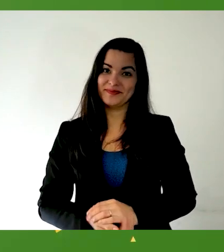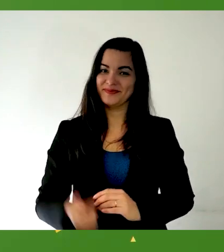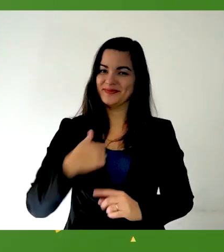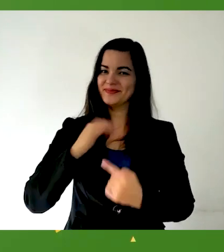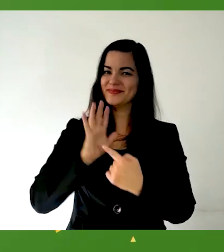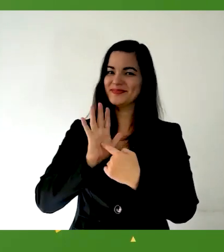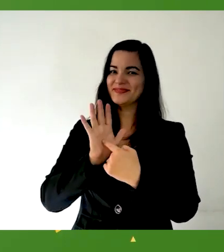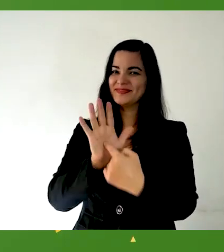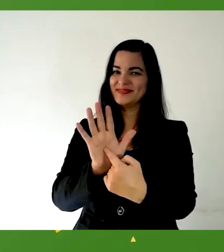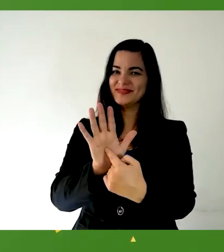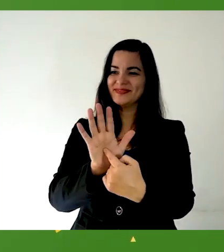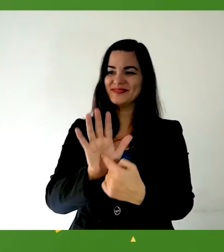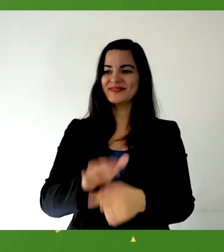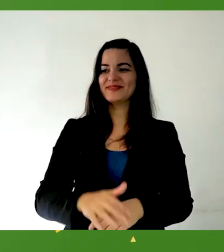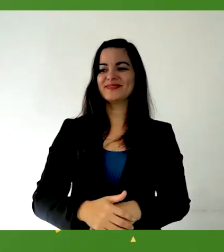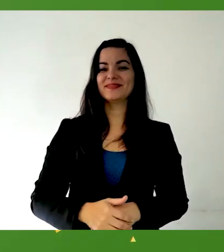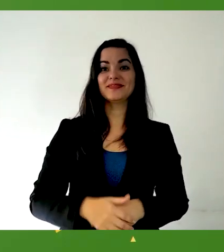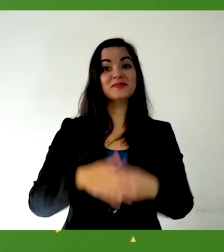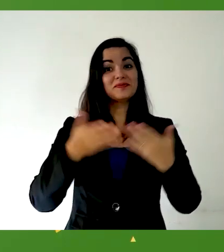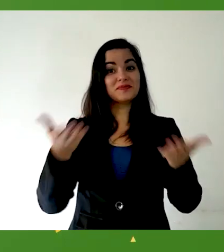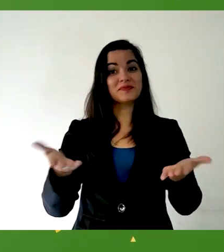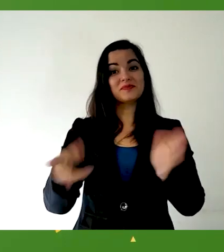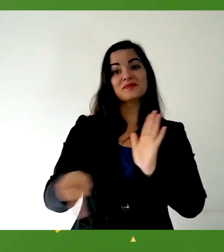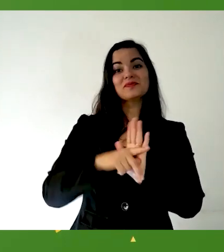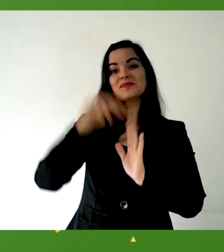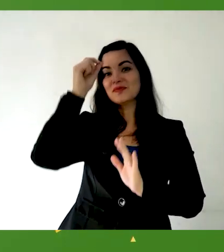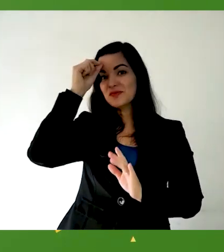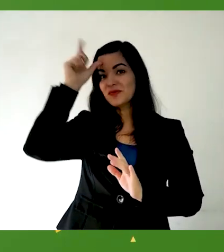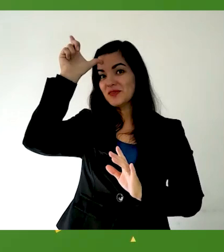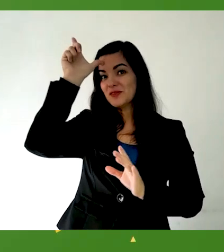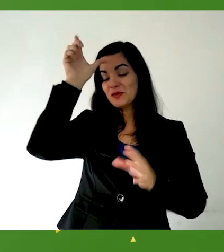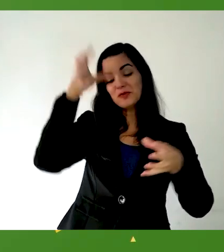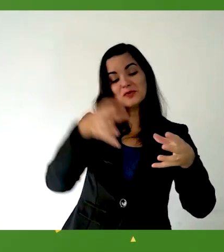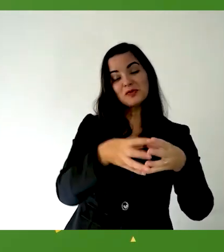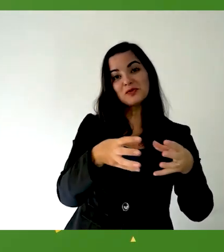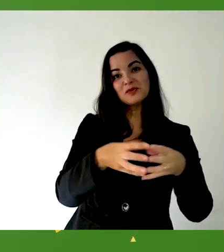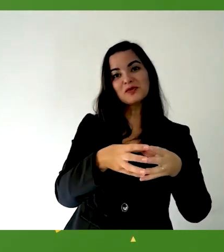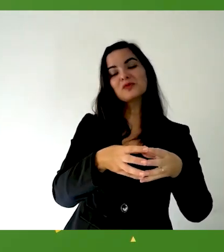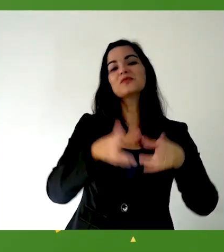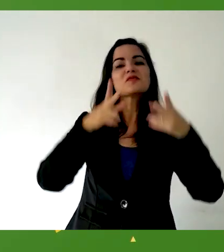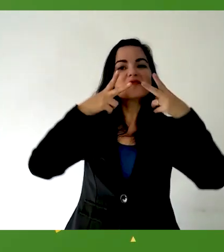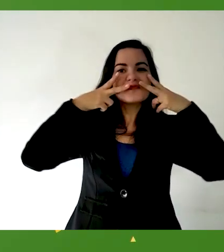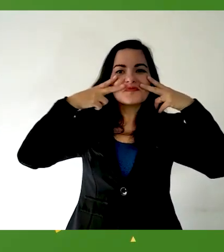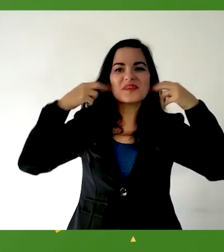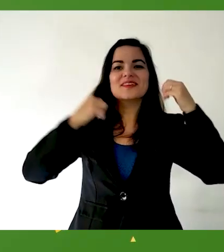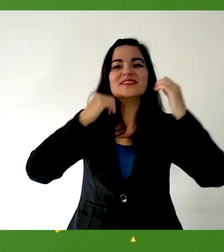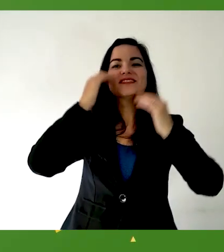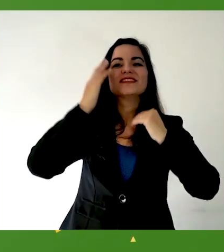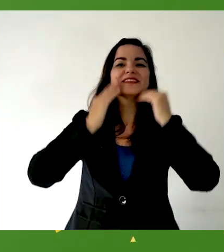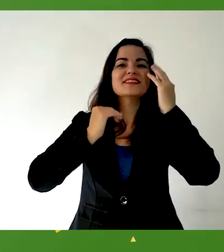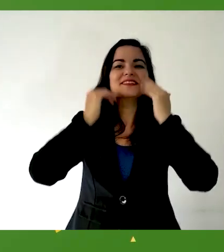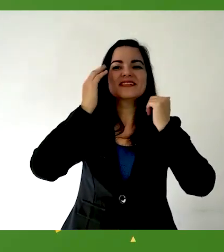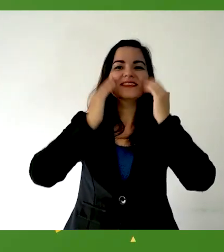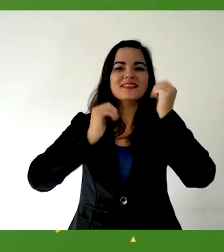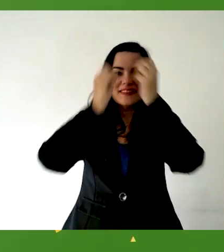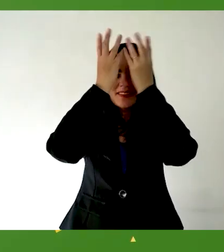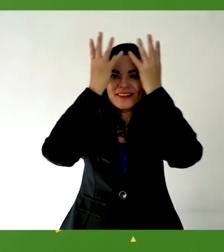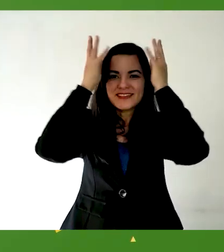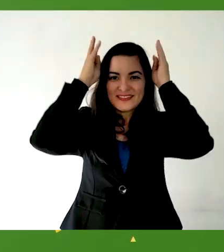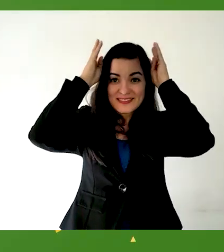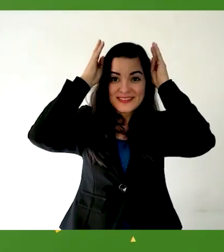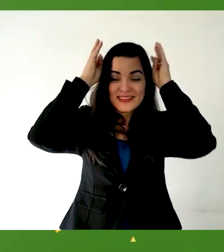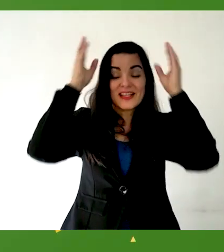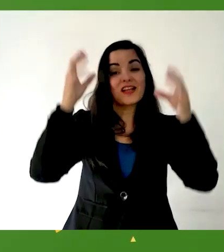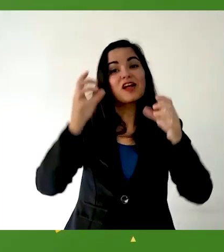Então a Pro vai te mostrar. Isso é uma característica dos indígenas. Então